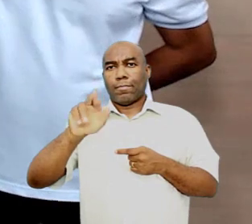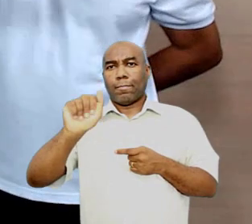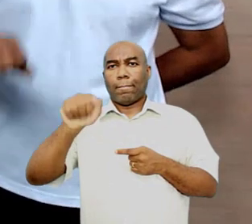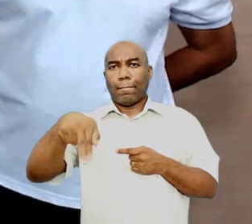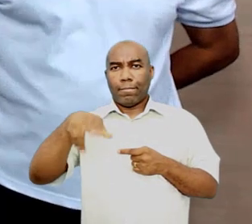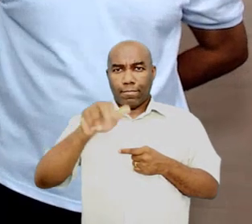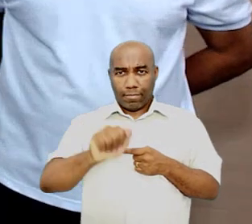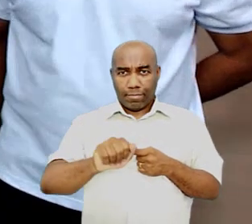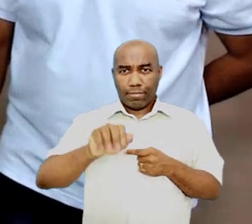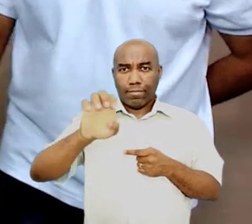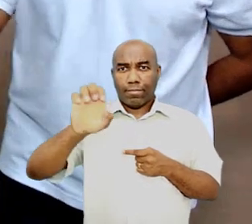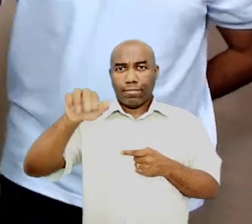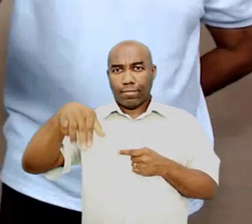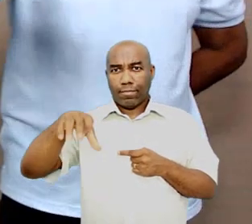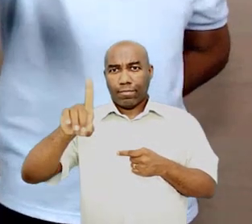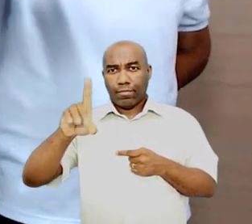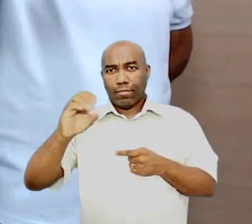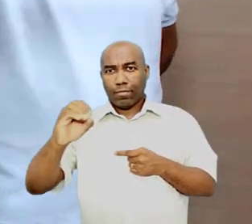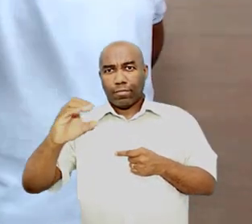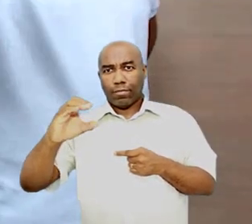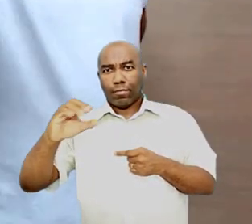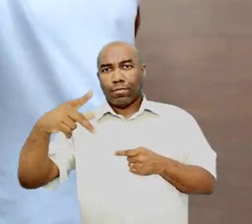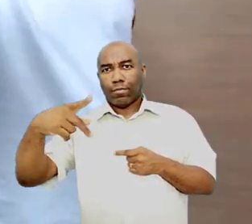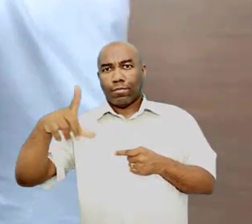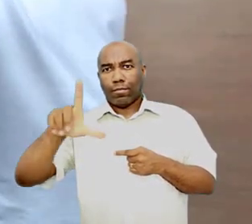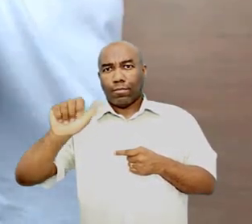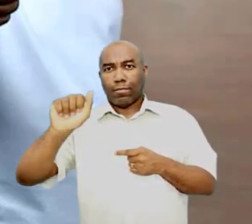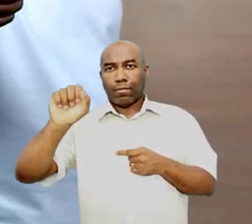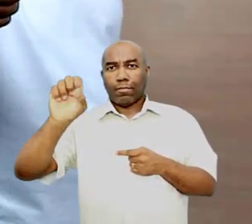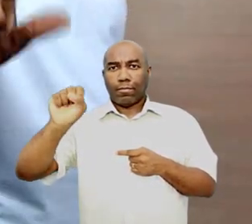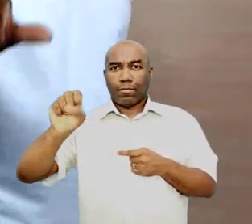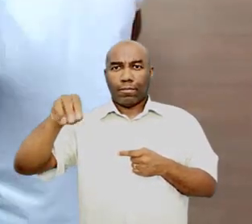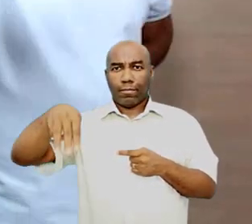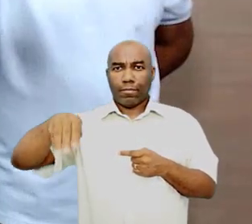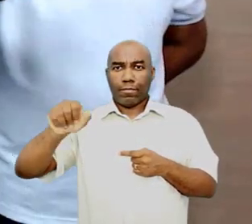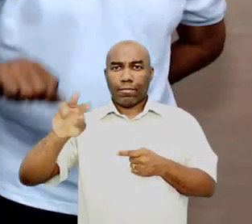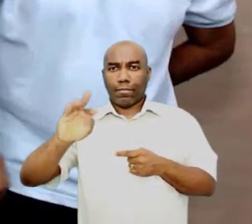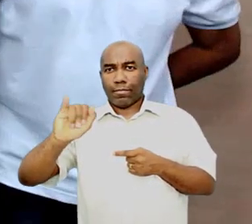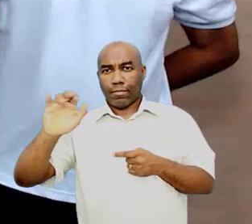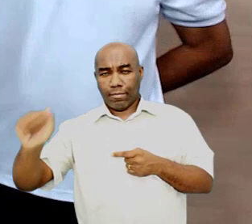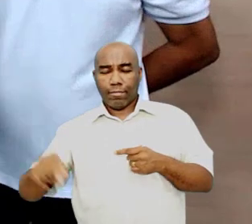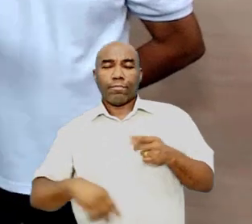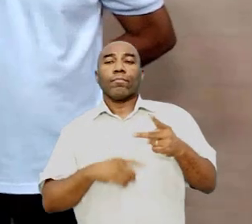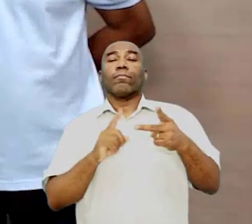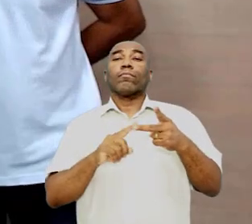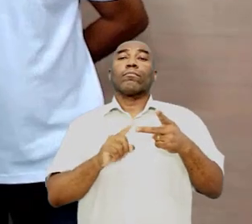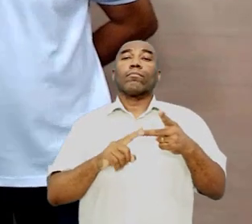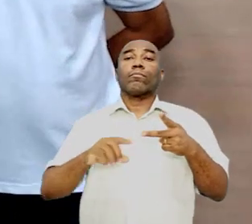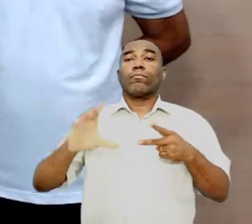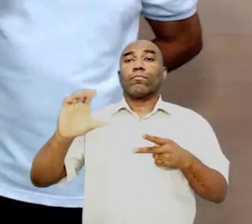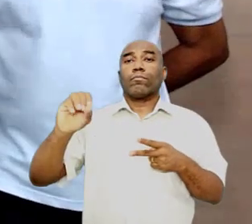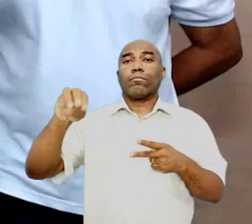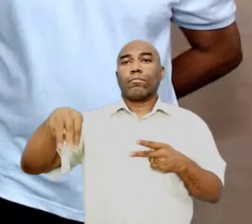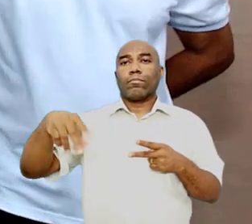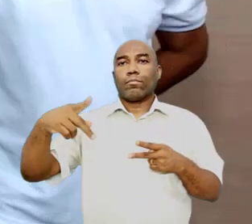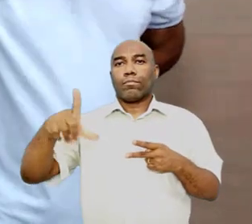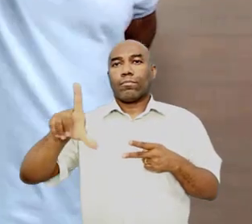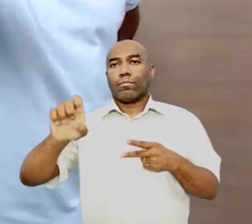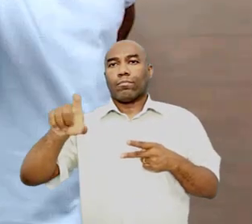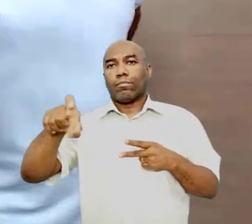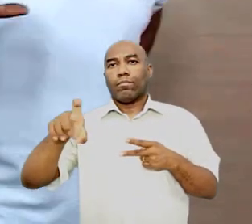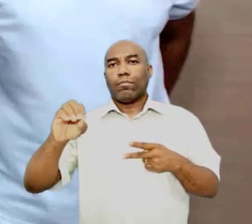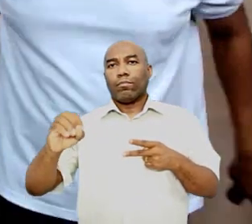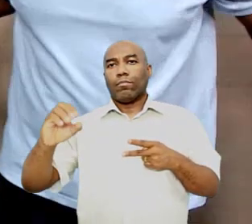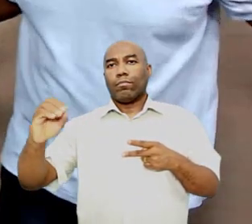o núcleo, é uma membrana, vem do retículo endoplasmático rugoso, beleza, e vem também do